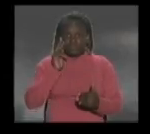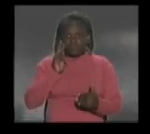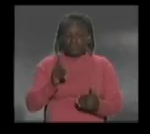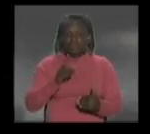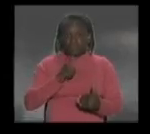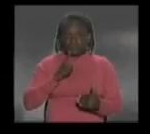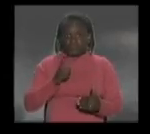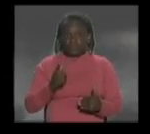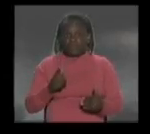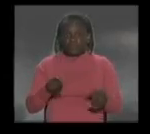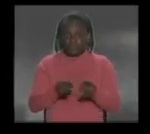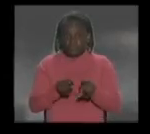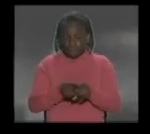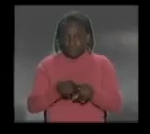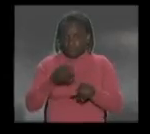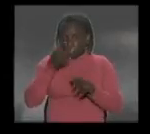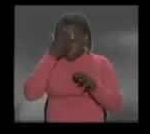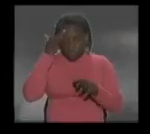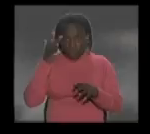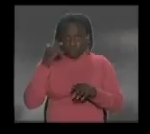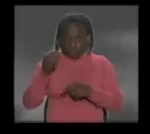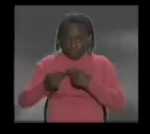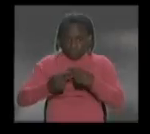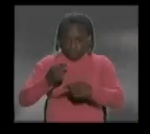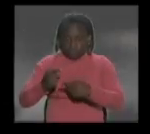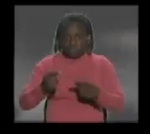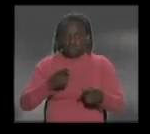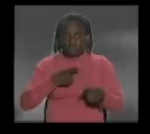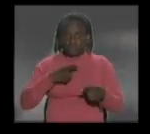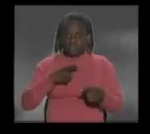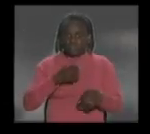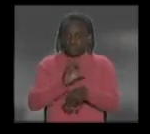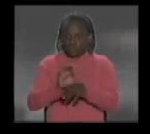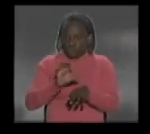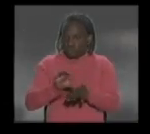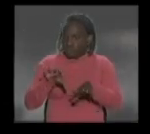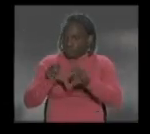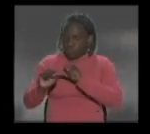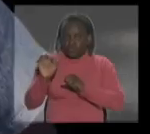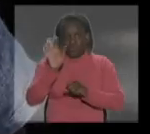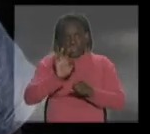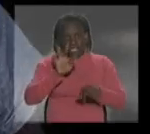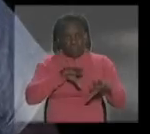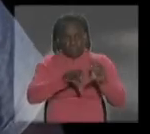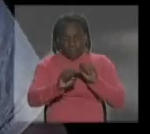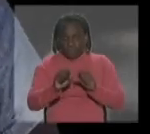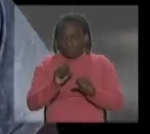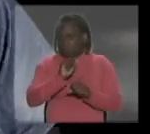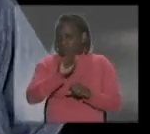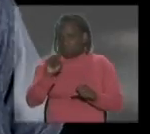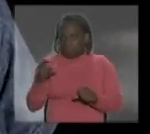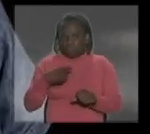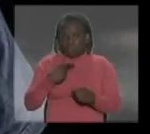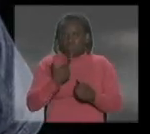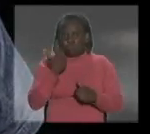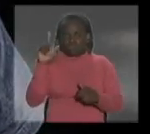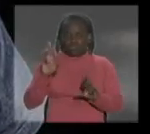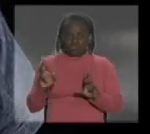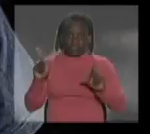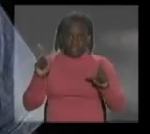vê que tem aí essa geração, que é uma geração que está saindo desses cursos, da faculdade, que tem uma outra